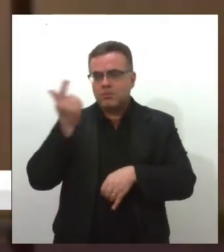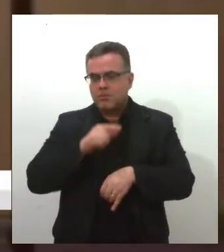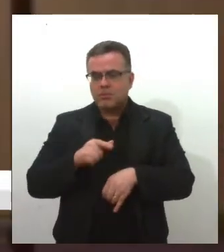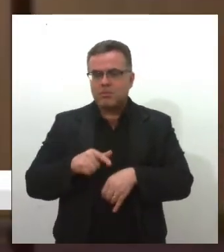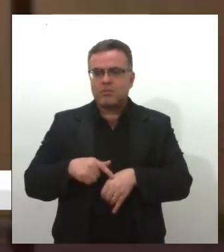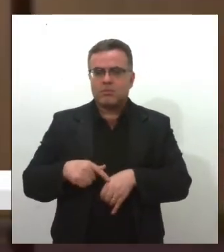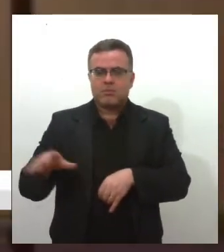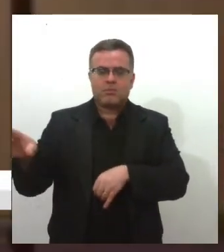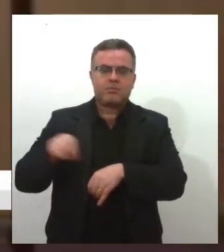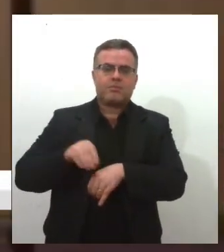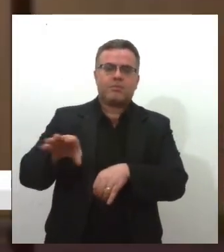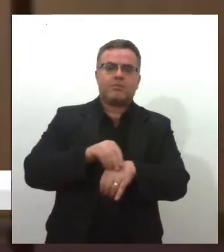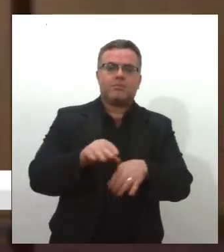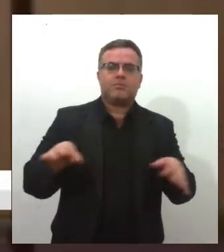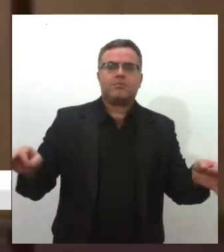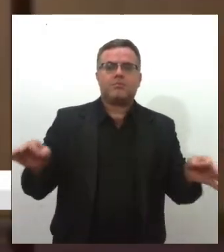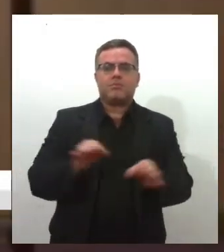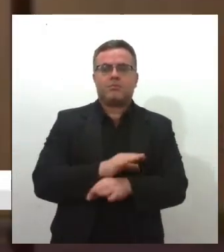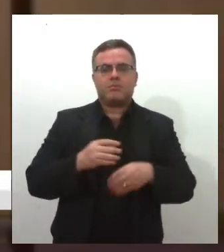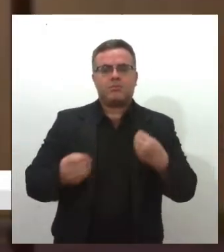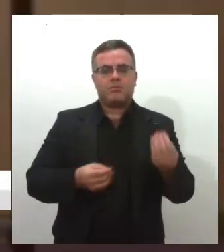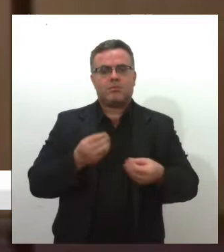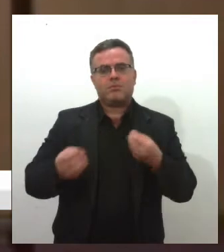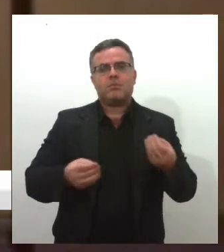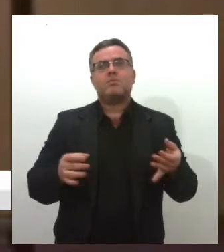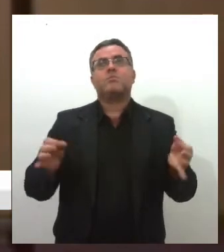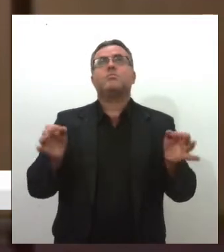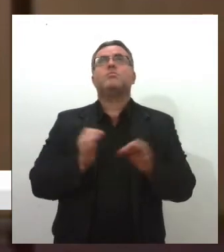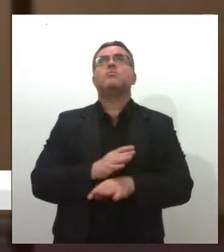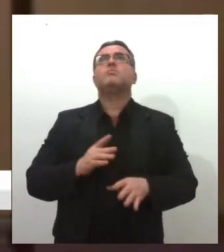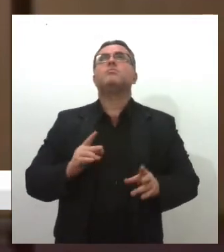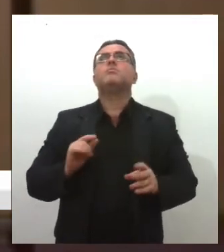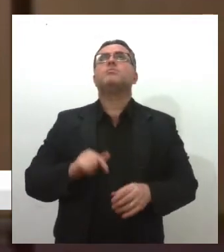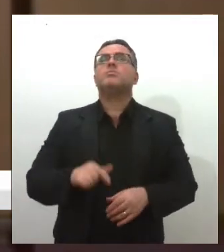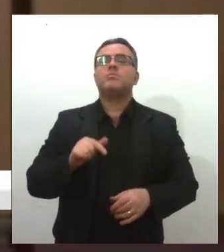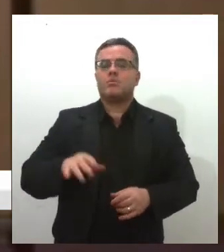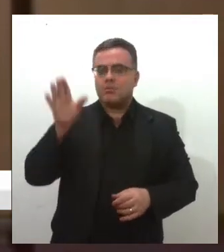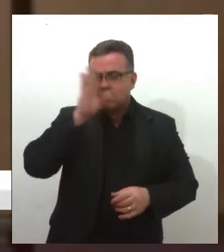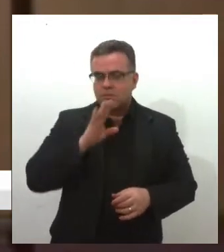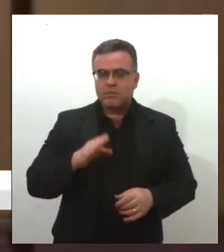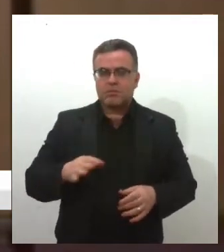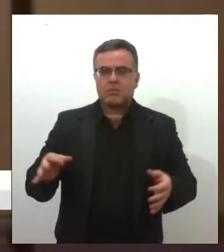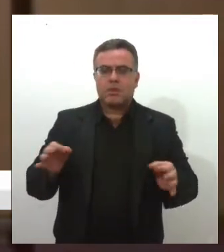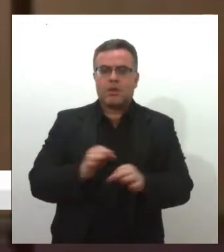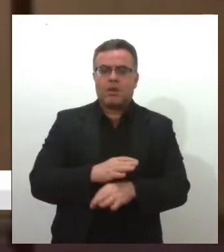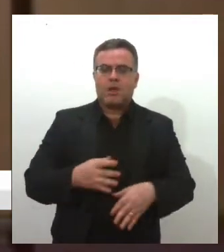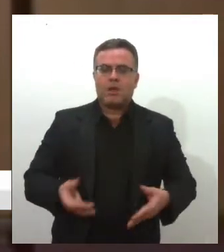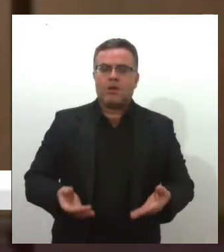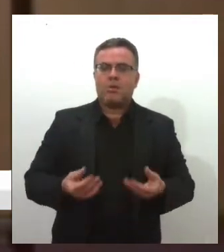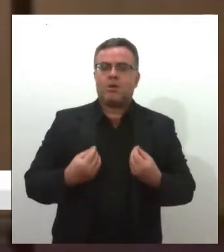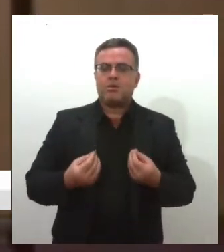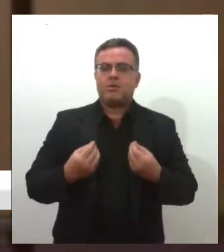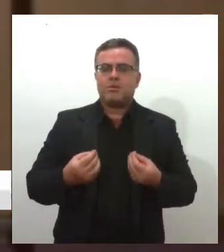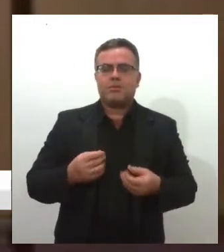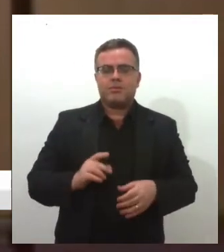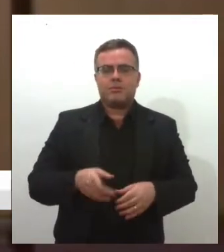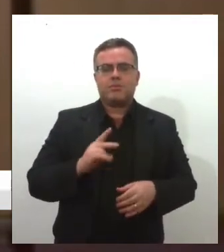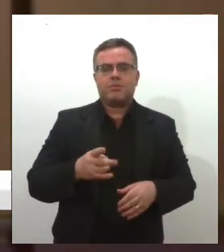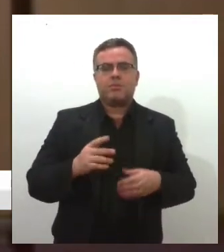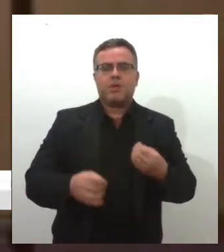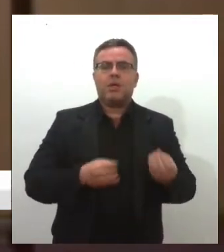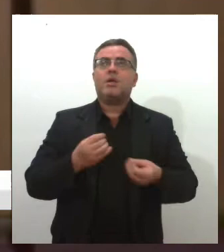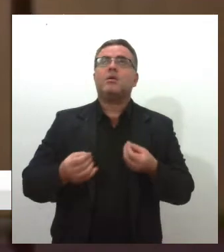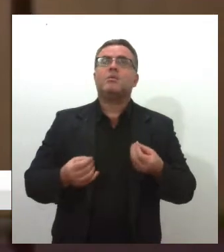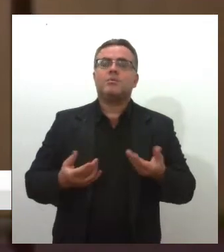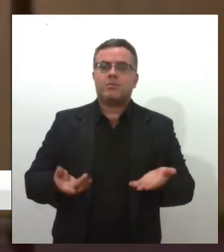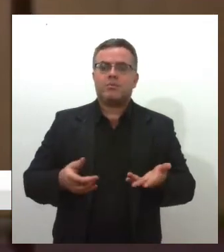porque tem uma coisa no homeschool em especial aqui no Brasil, né? A gente encontra, às vezes, muita informação de países